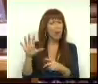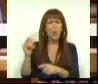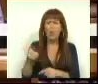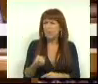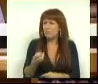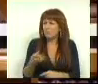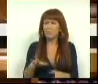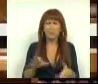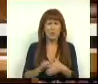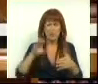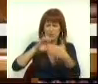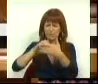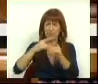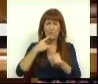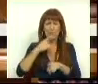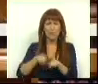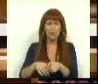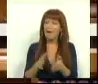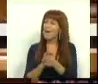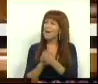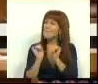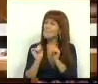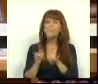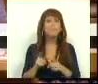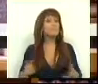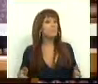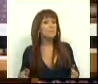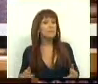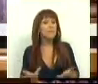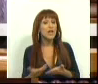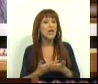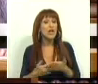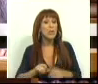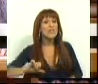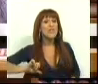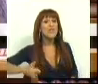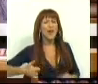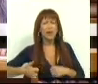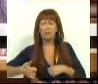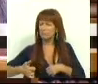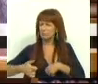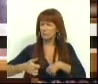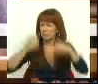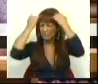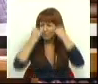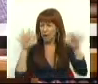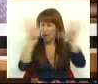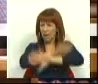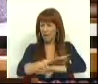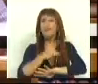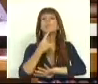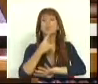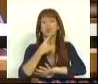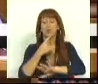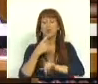quantas vezes sobre um rótulo altamente aliciante, que é o de economia verde, mas que engana, e engana muito.